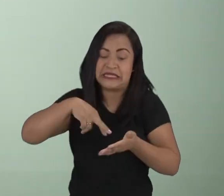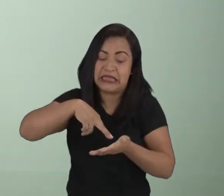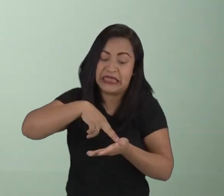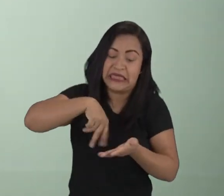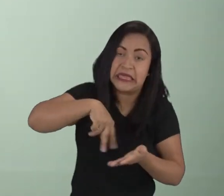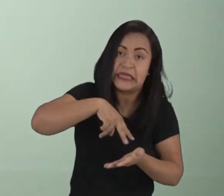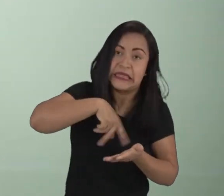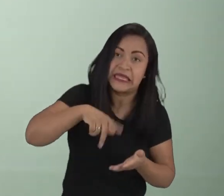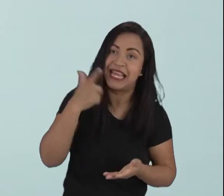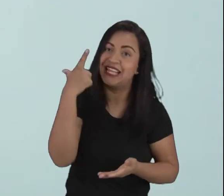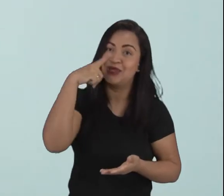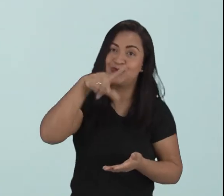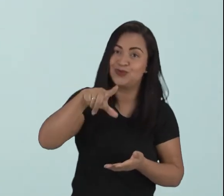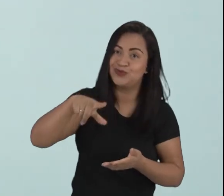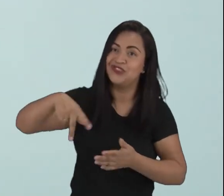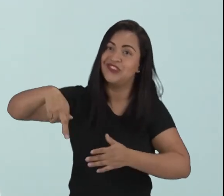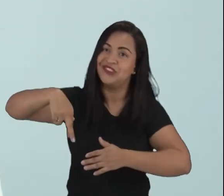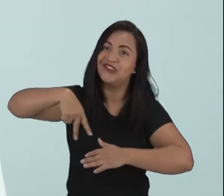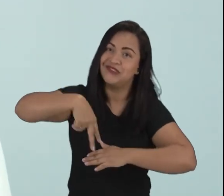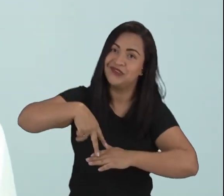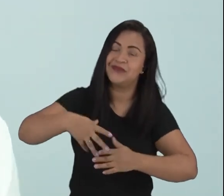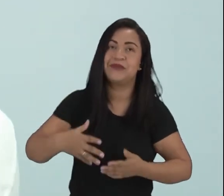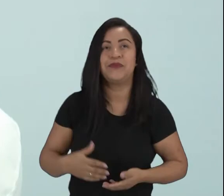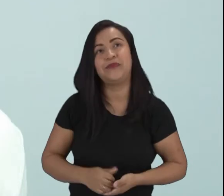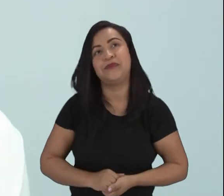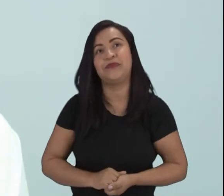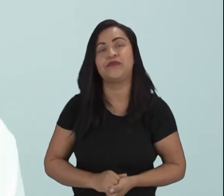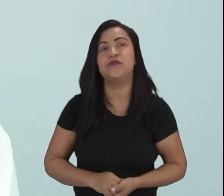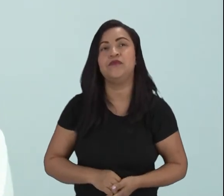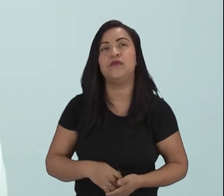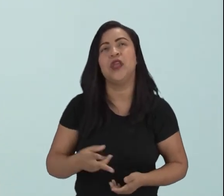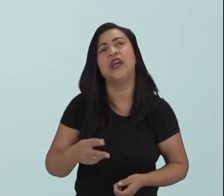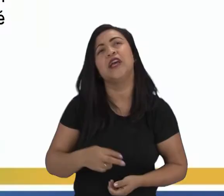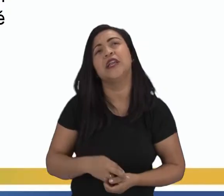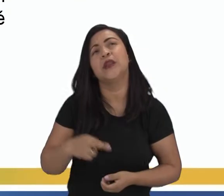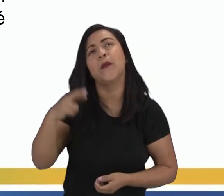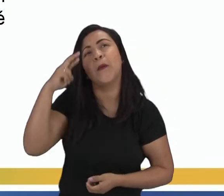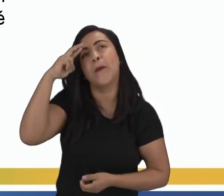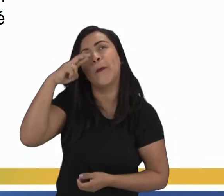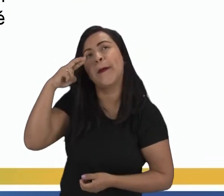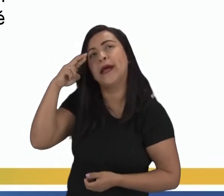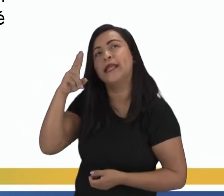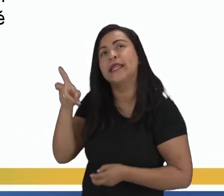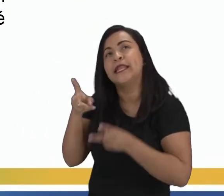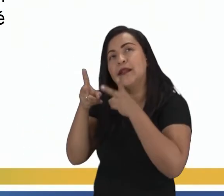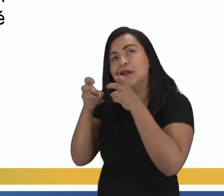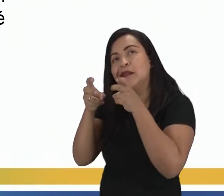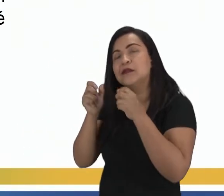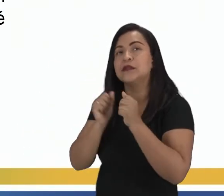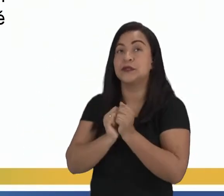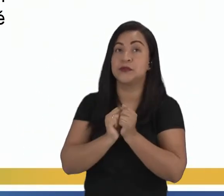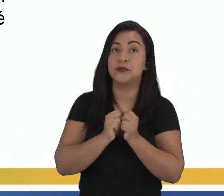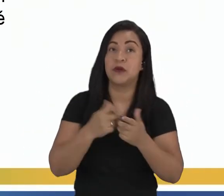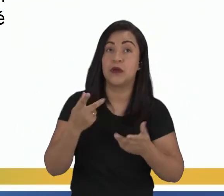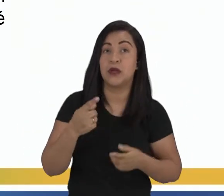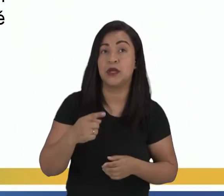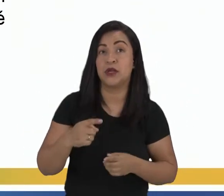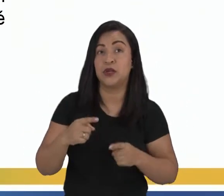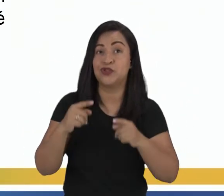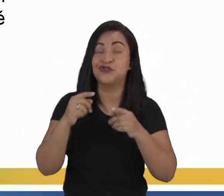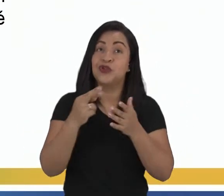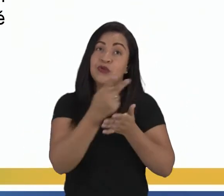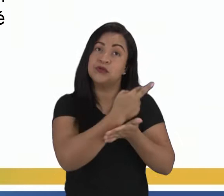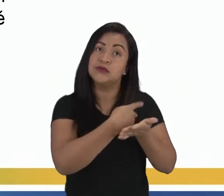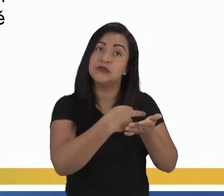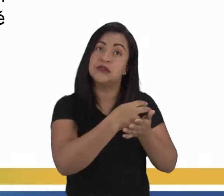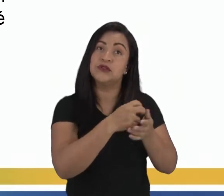ela não sairia do mesmo lugar. Então, analisando agora a questão do gráfico das